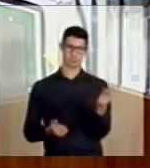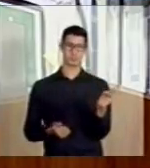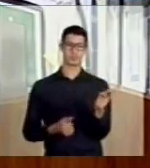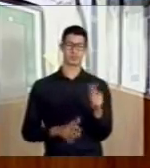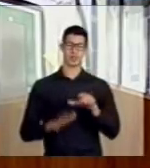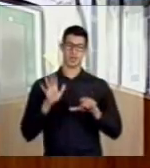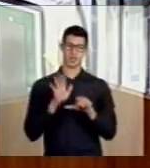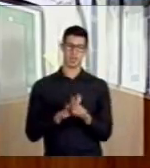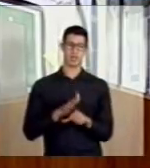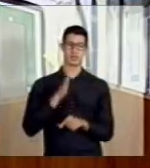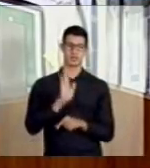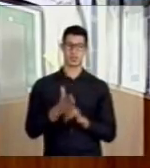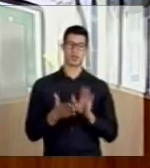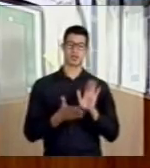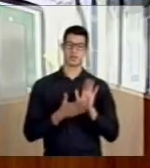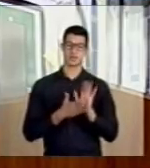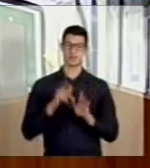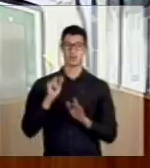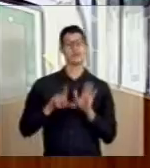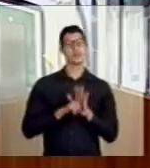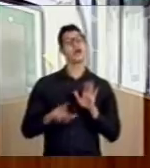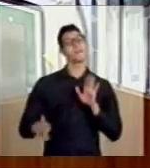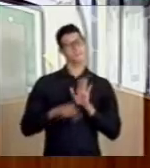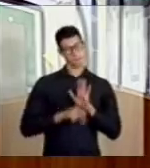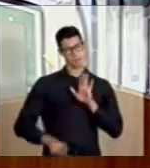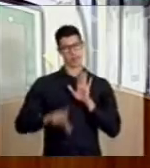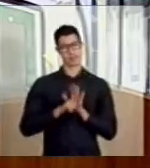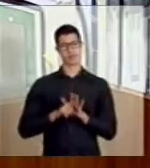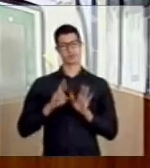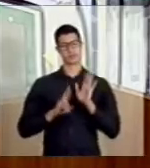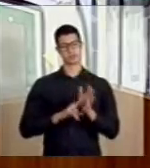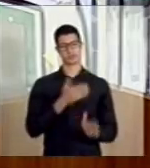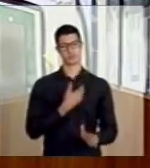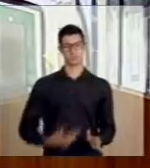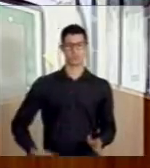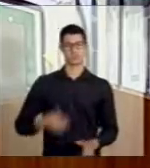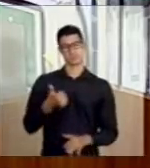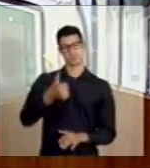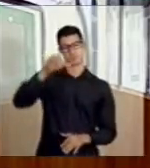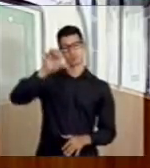a lei já preveja. Que lei? A própria Lei dos Registros Públicos de